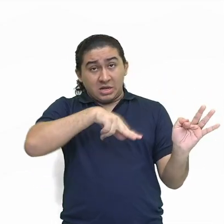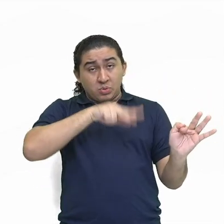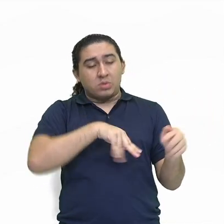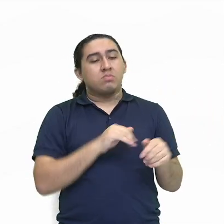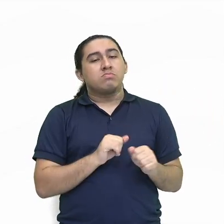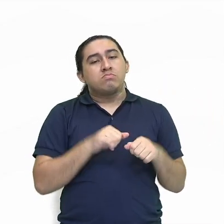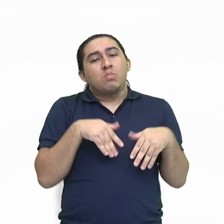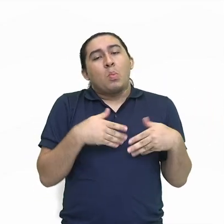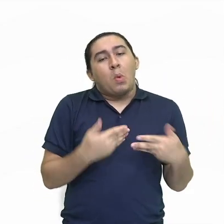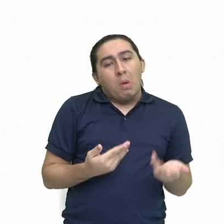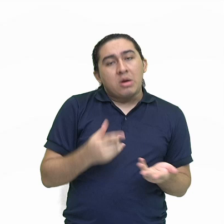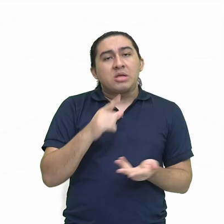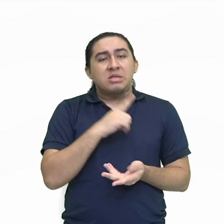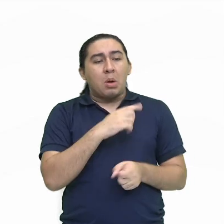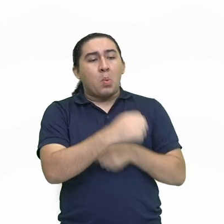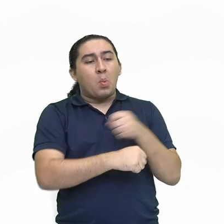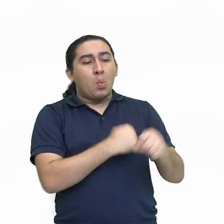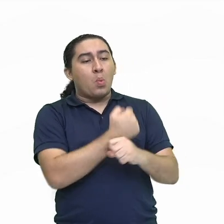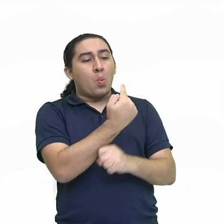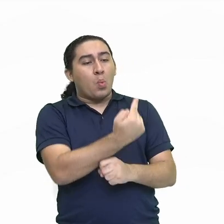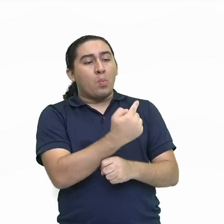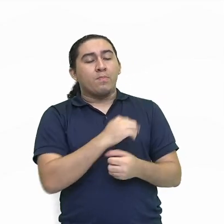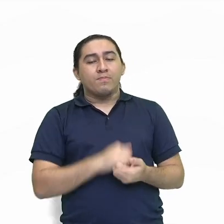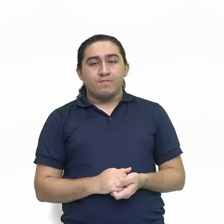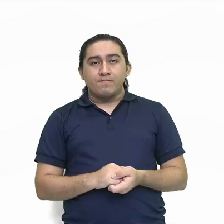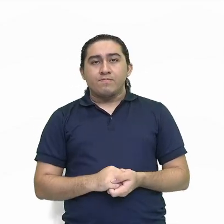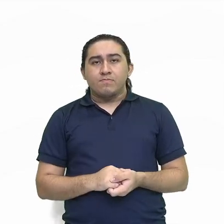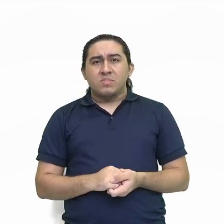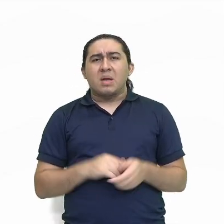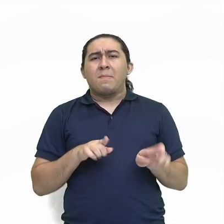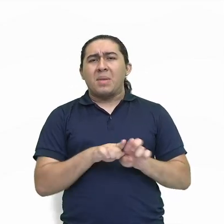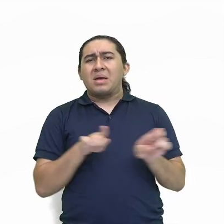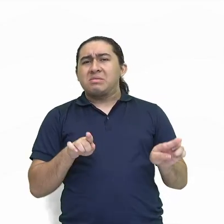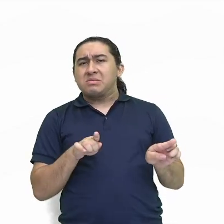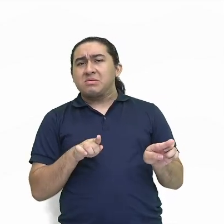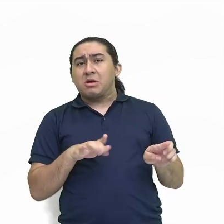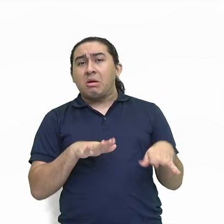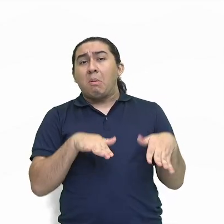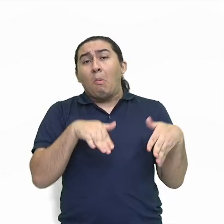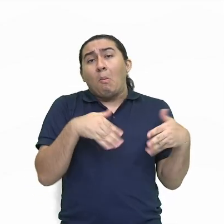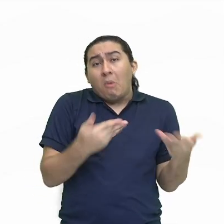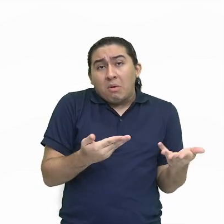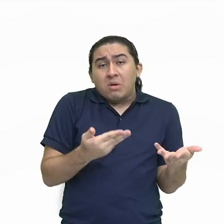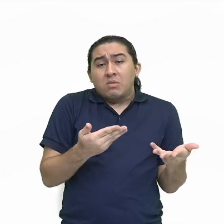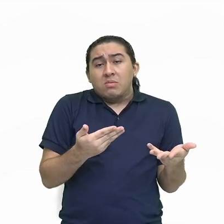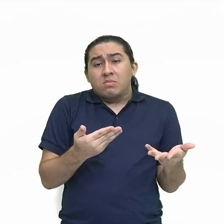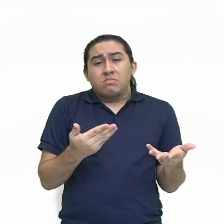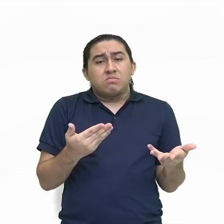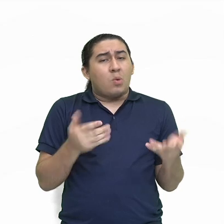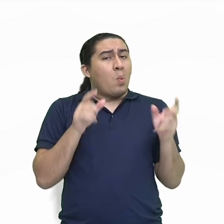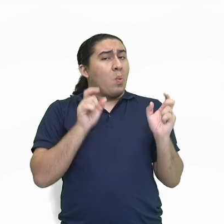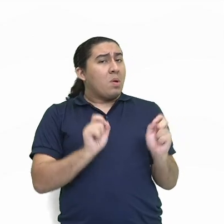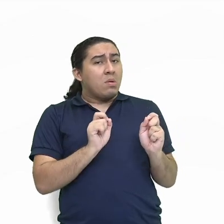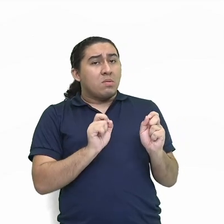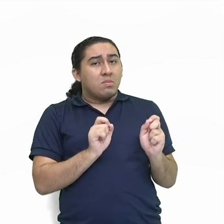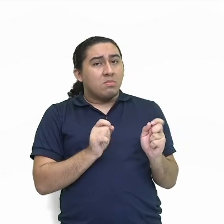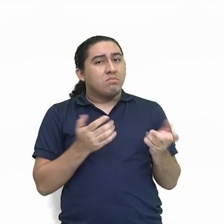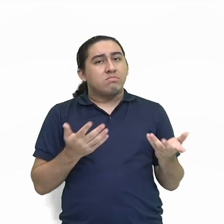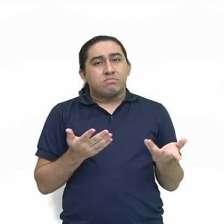apenas um ano, aí você vai perguntar, mas embora o quê? Está faltando algo anterior para eu entender. Então,